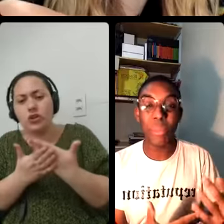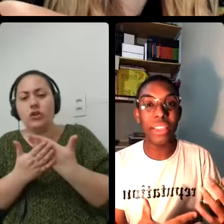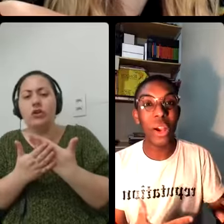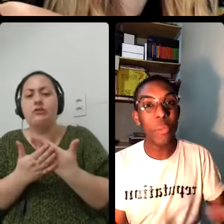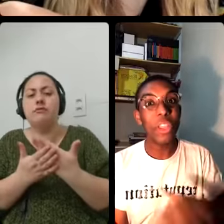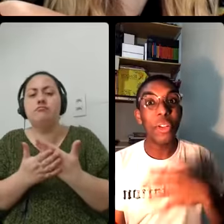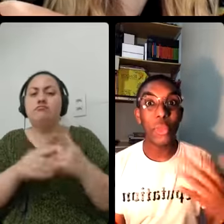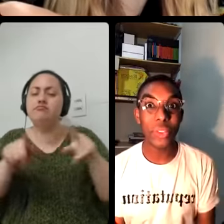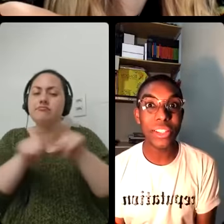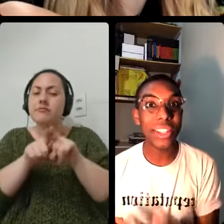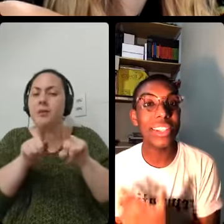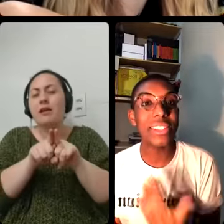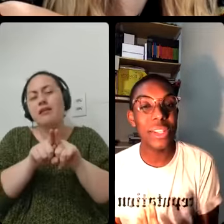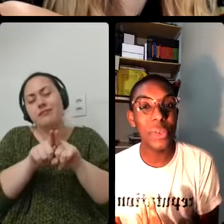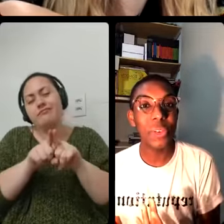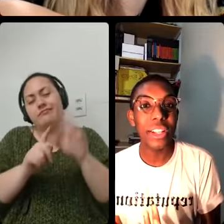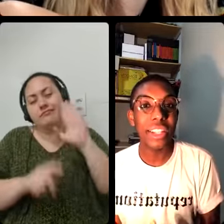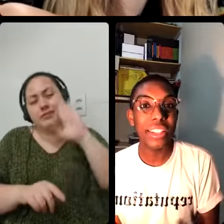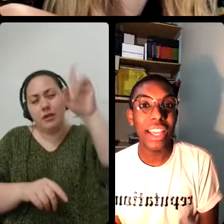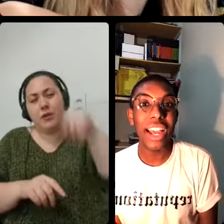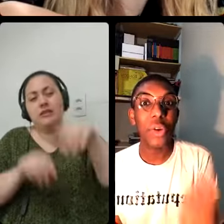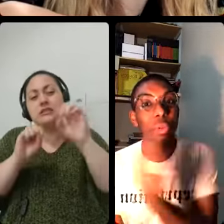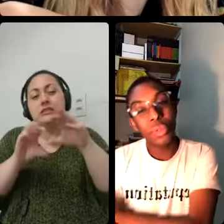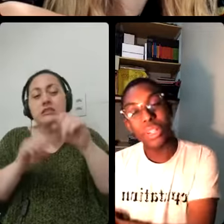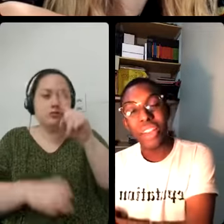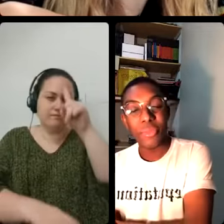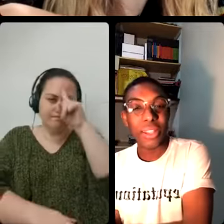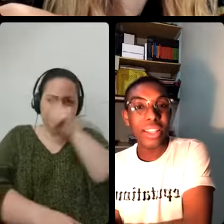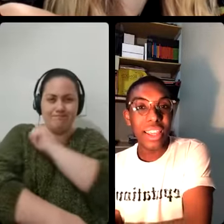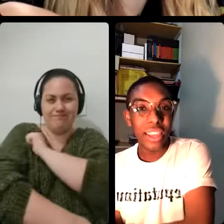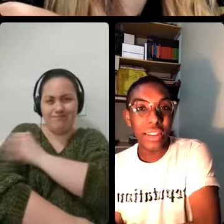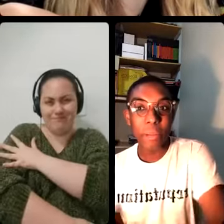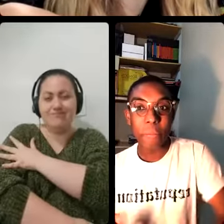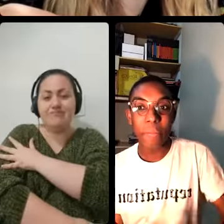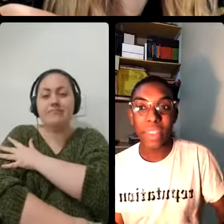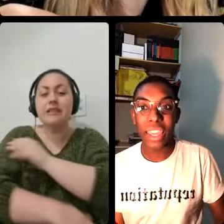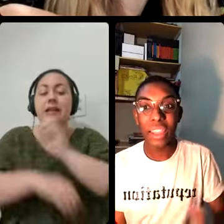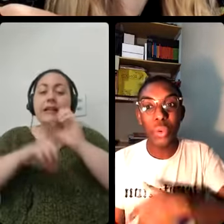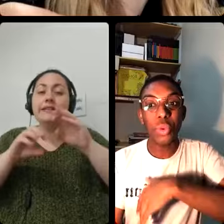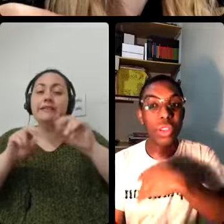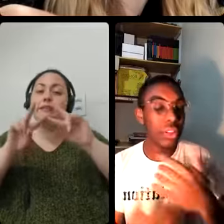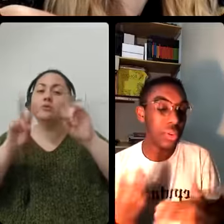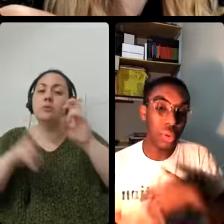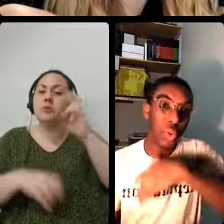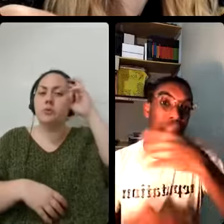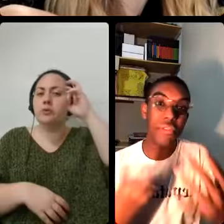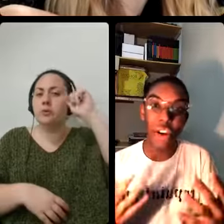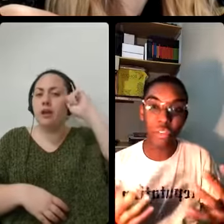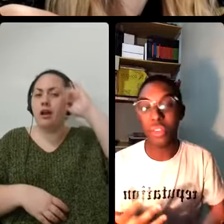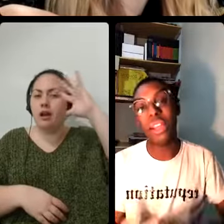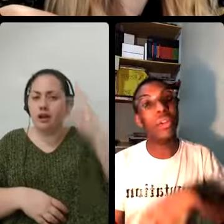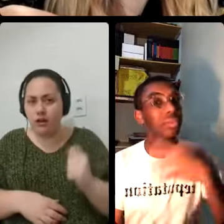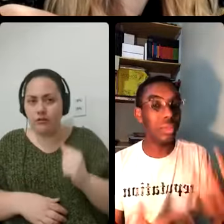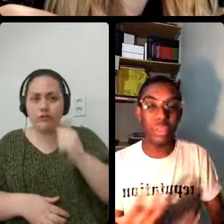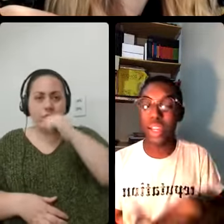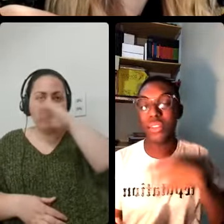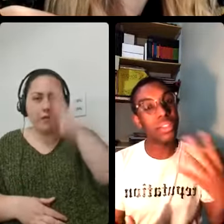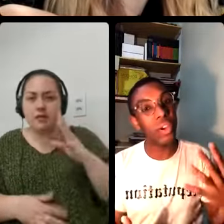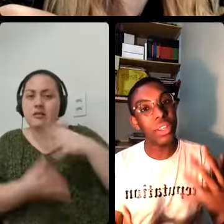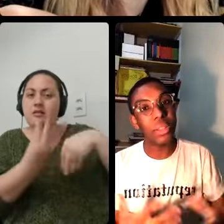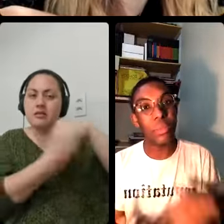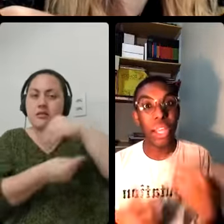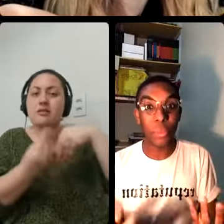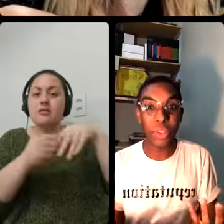ensino fundamental, toda essa questão da cultura afro-brasileira, né, e tudo que envolve a cultura,